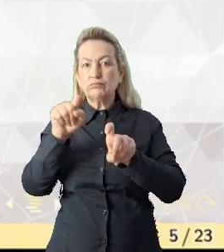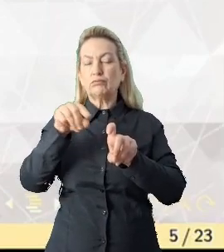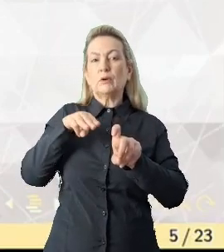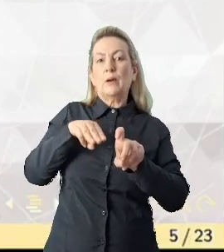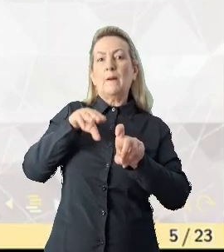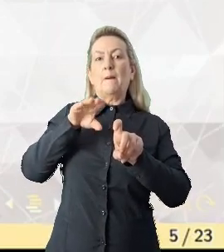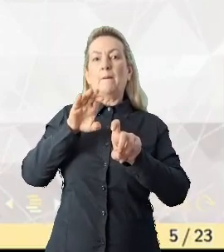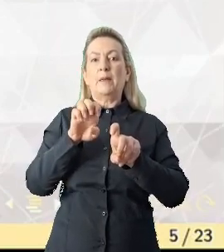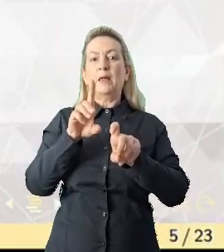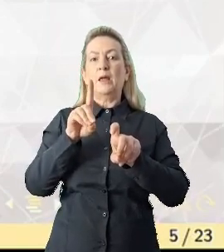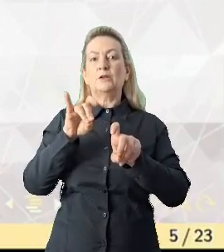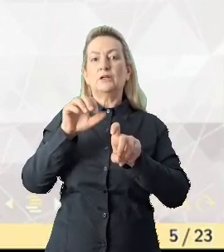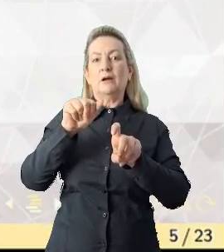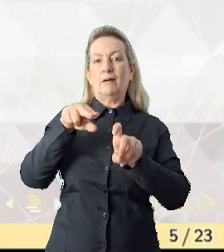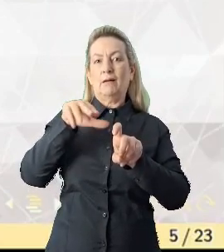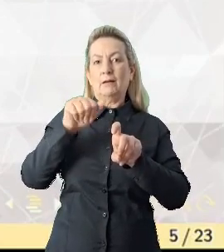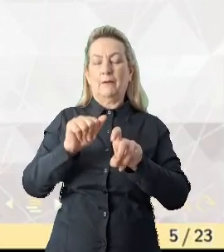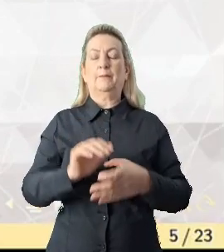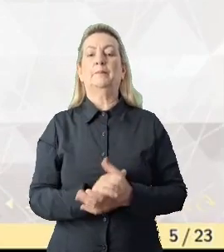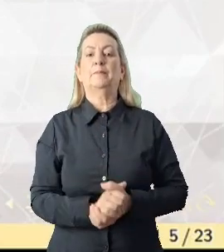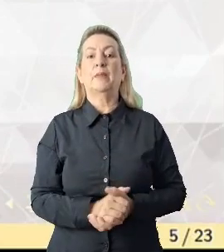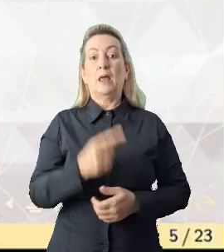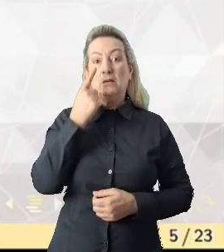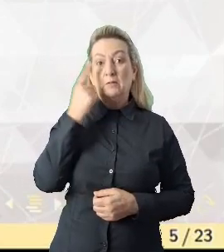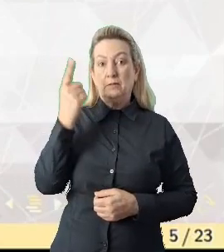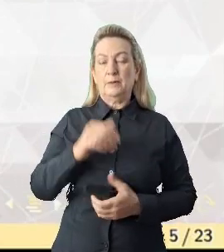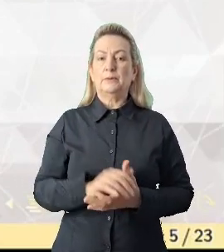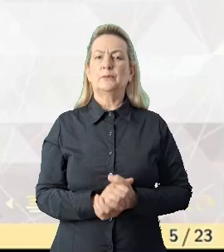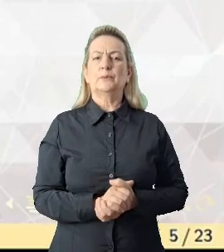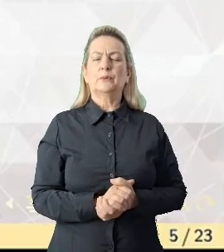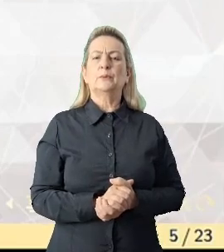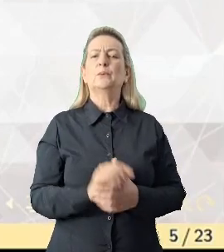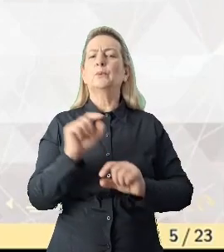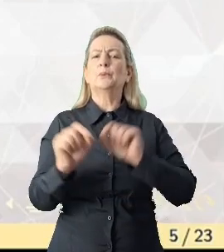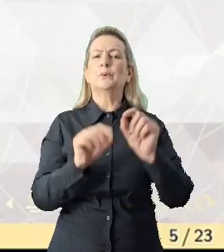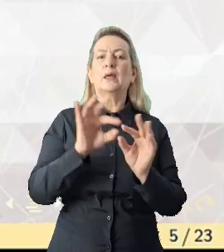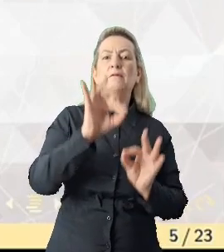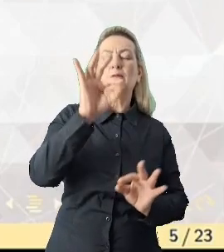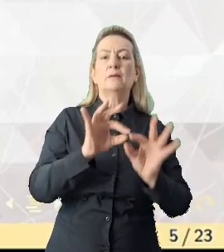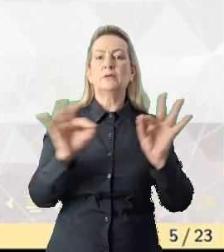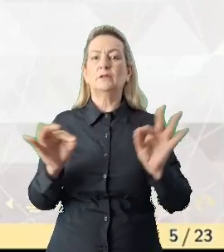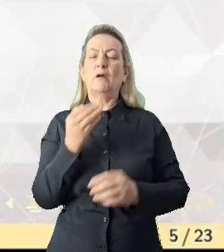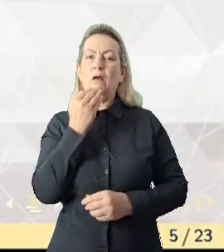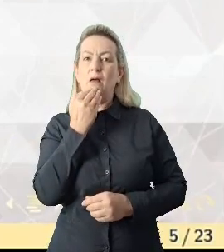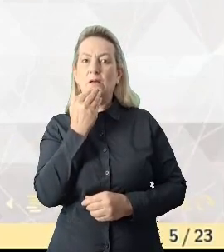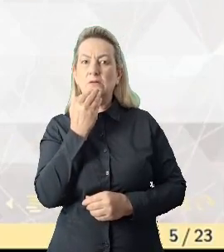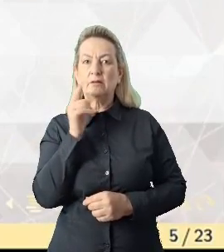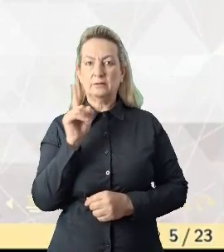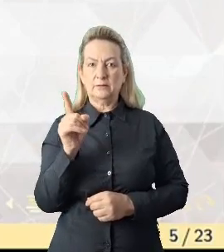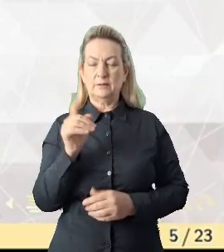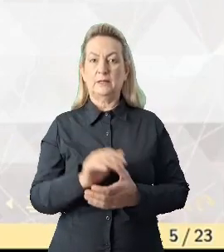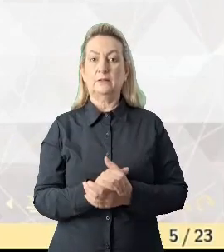nós temos aqui que a definição define-se a forma e o grau de dissimetria